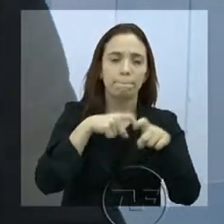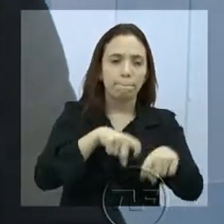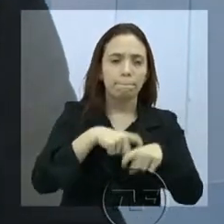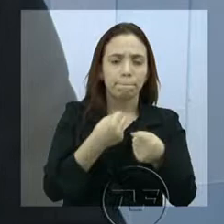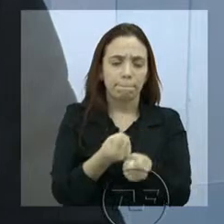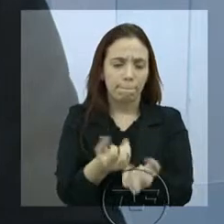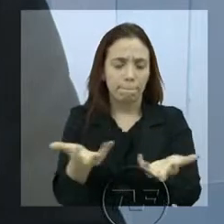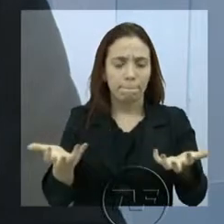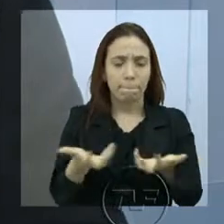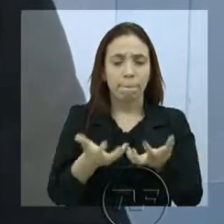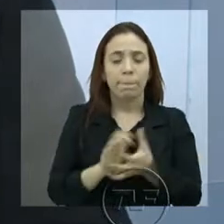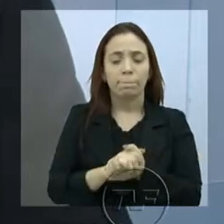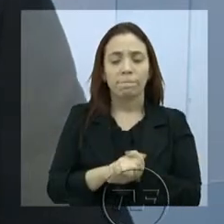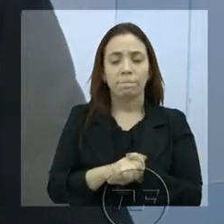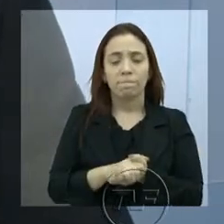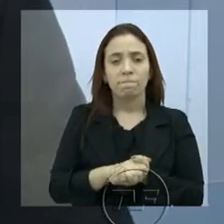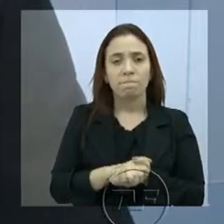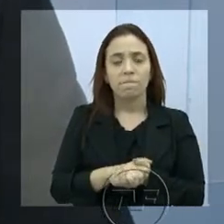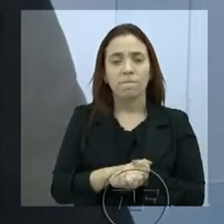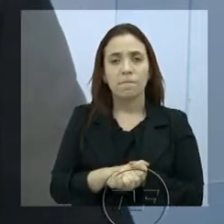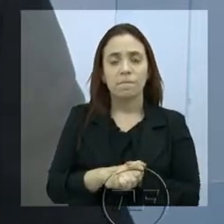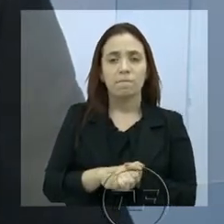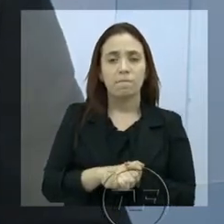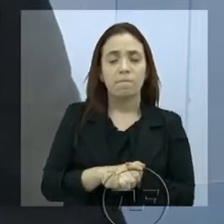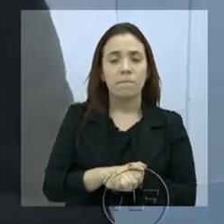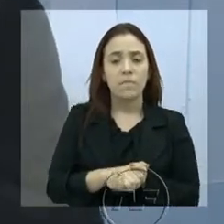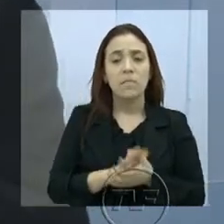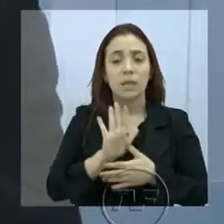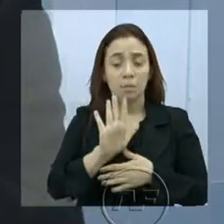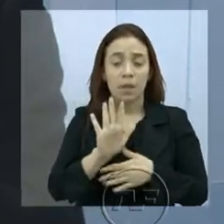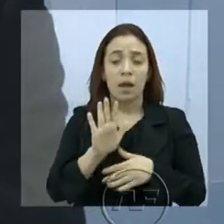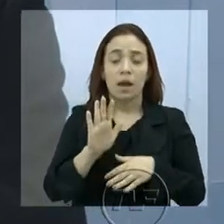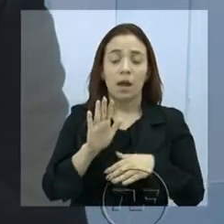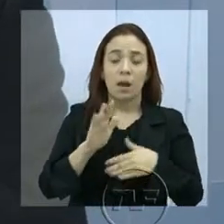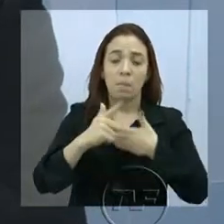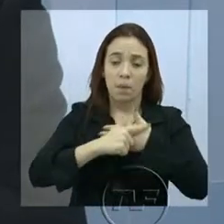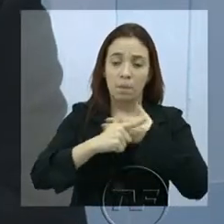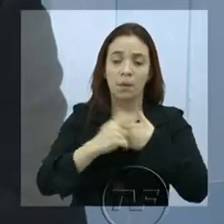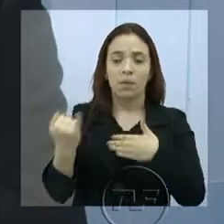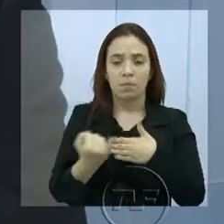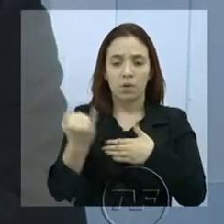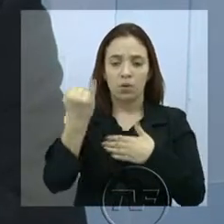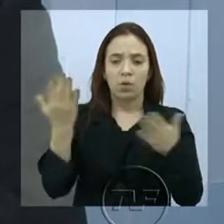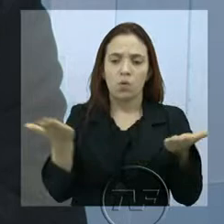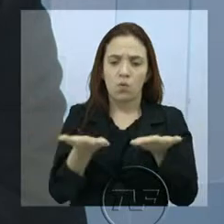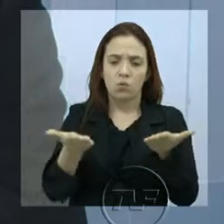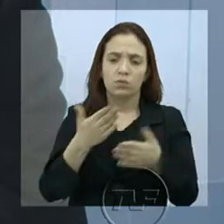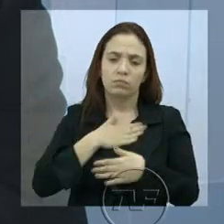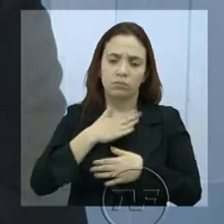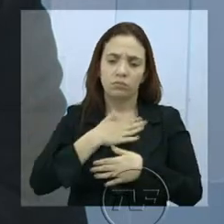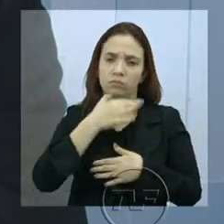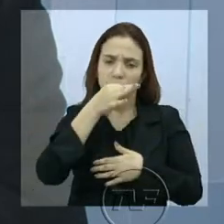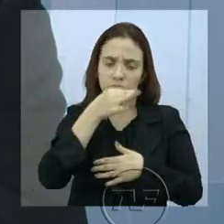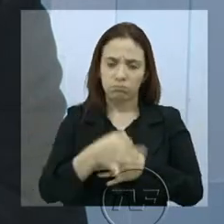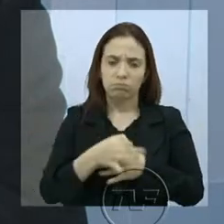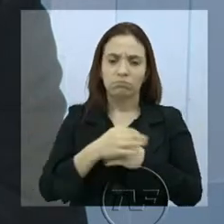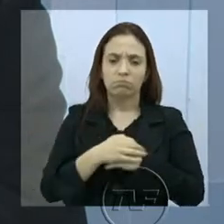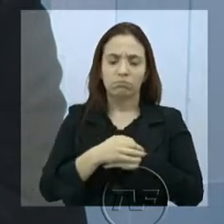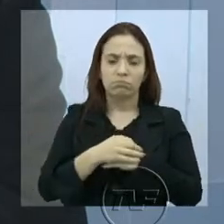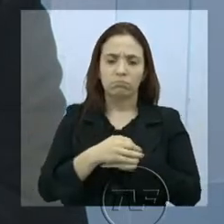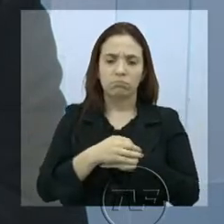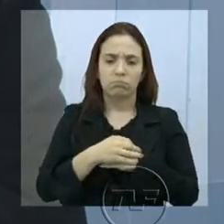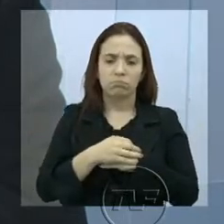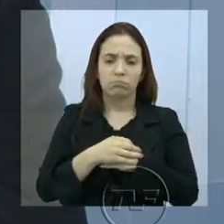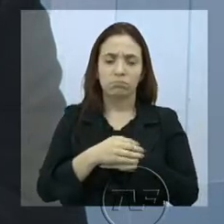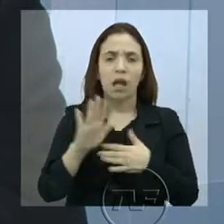Mas o Mansueto de Almeida, ele tem tido um papel muito importante hoje na minha avaliação. Ele tem sido,